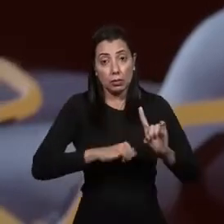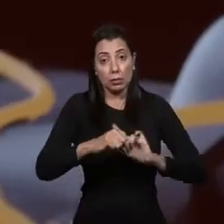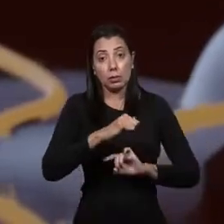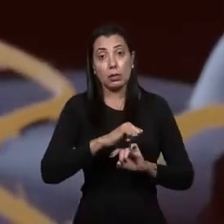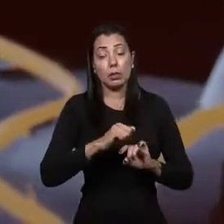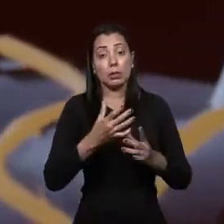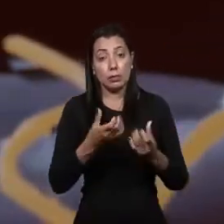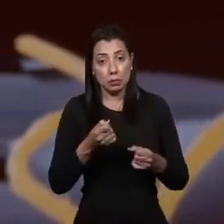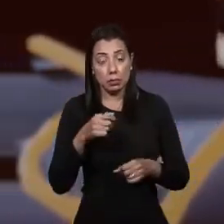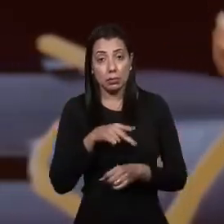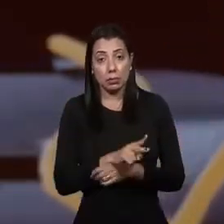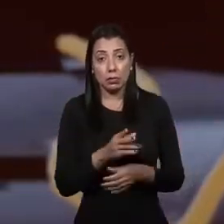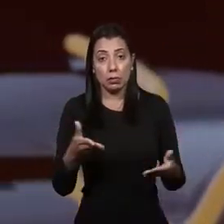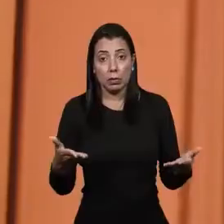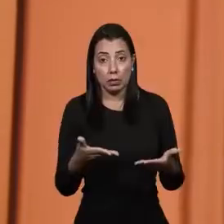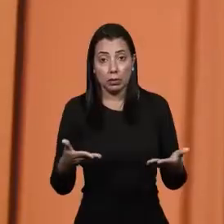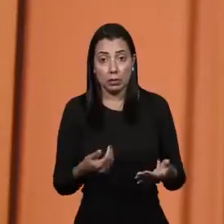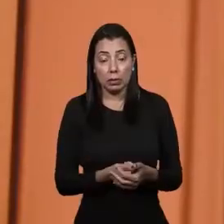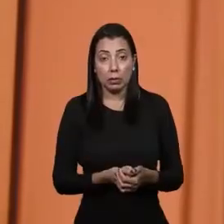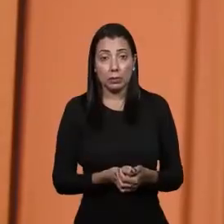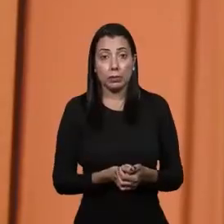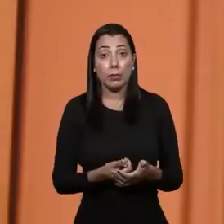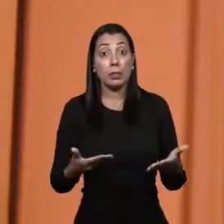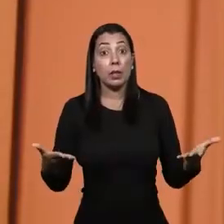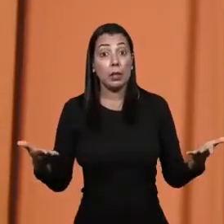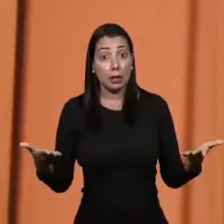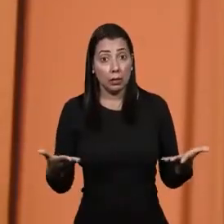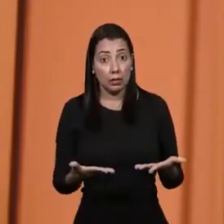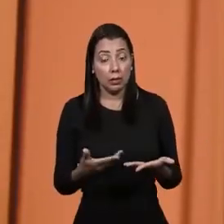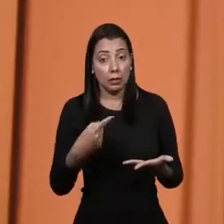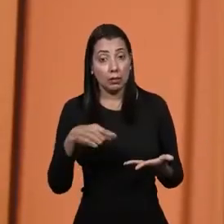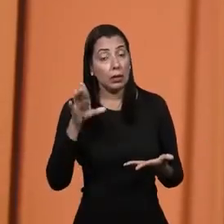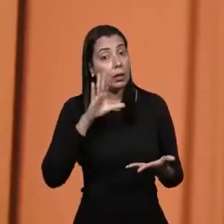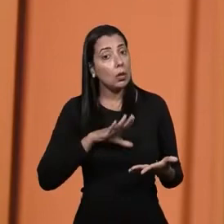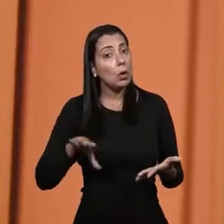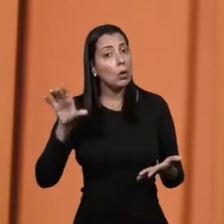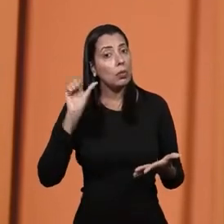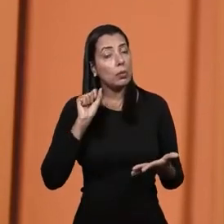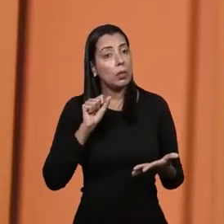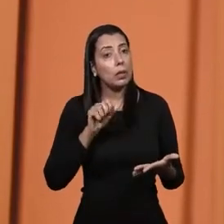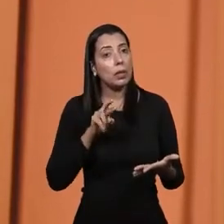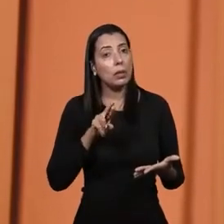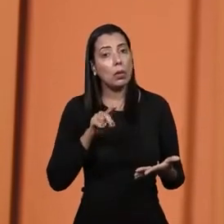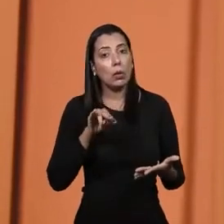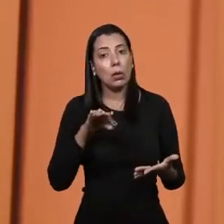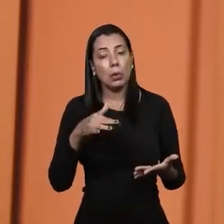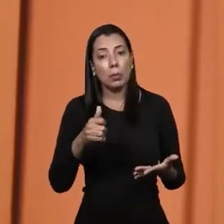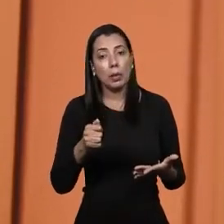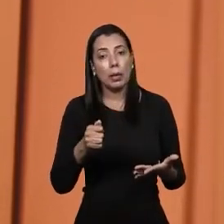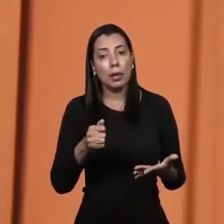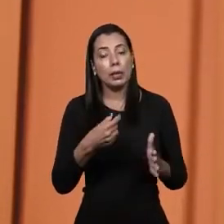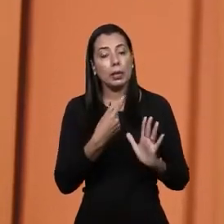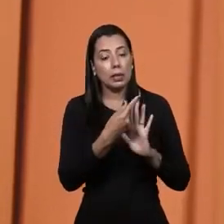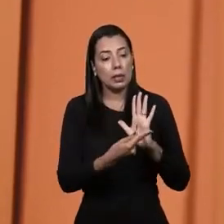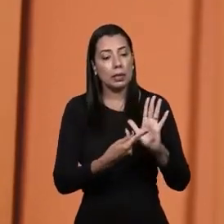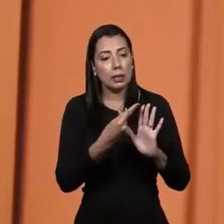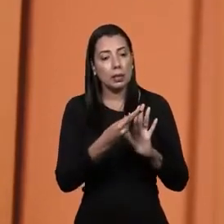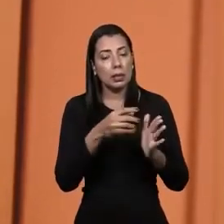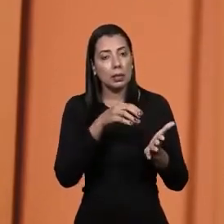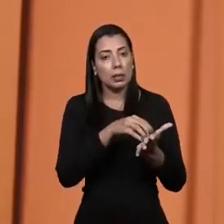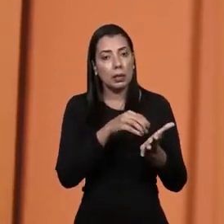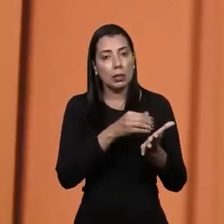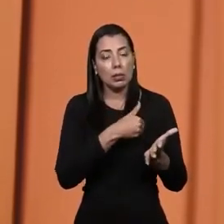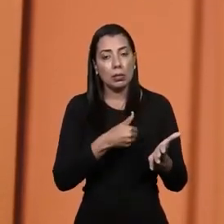Vamos dar continuidade aí, Beta? É isso. E agora a gente vai ouvir a Roberta Martins falar sobre design para centro de governo no